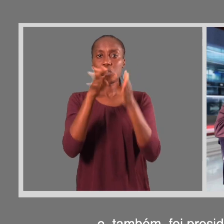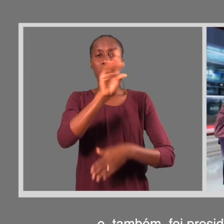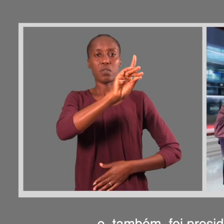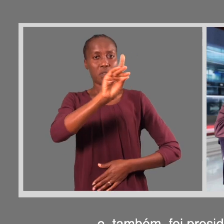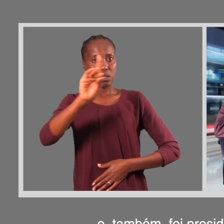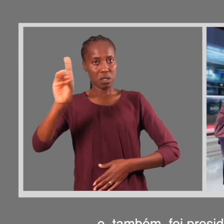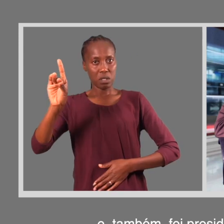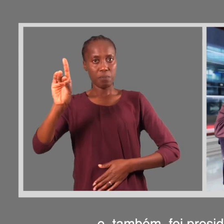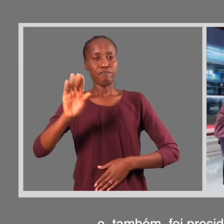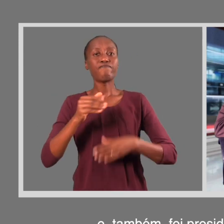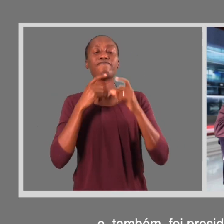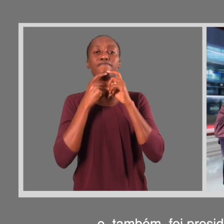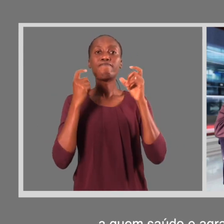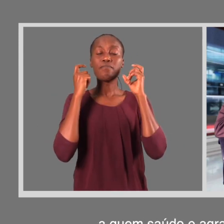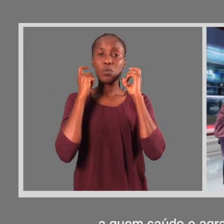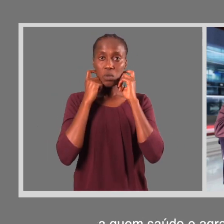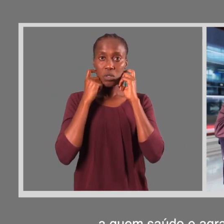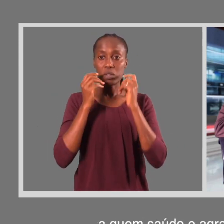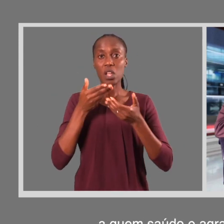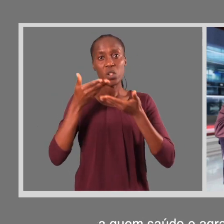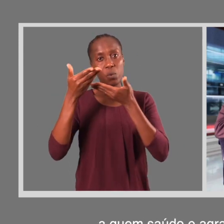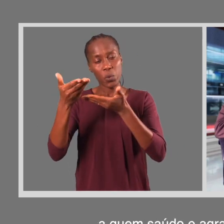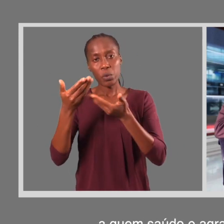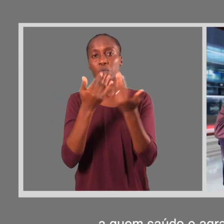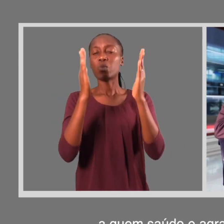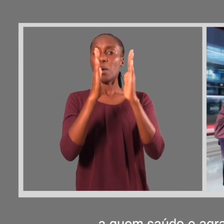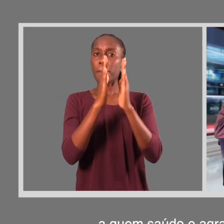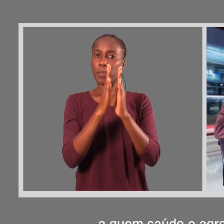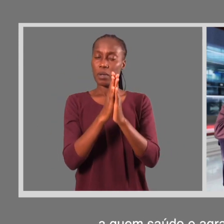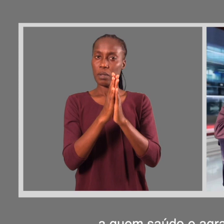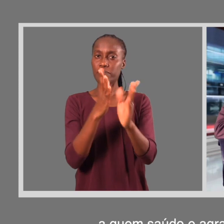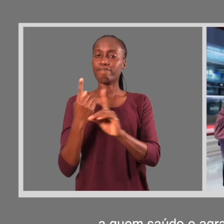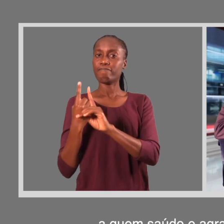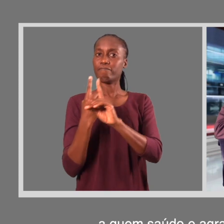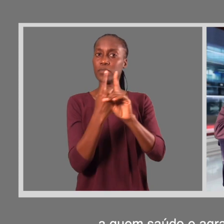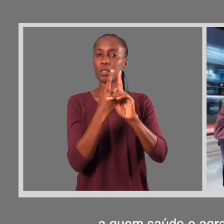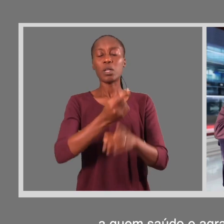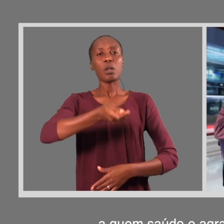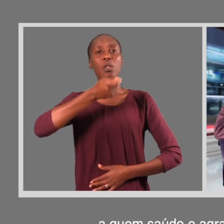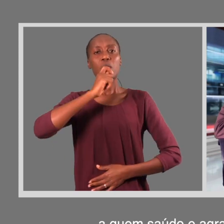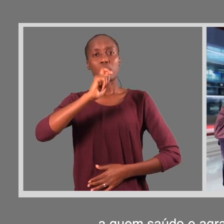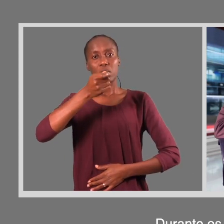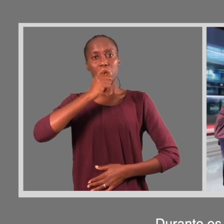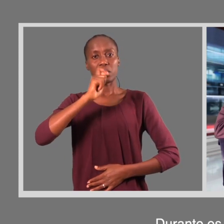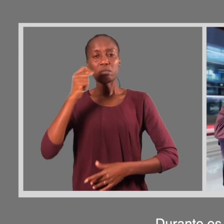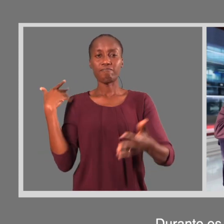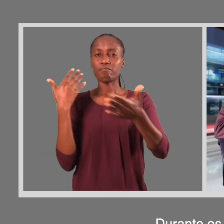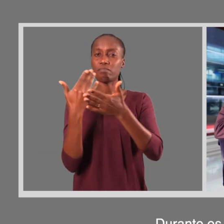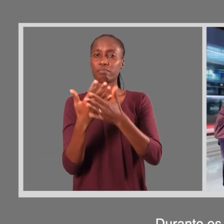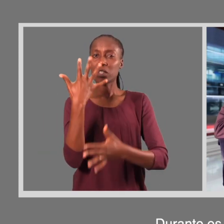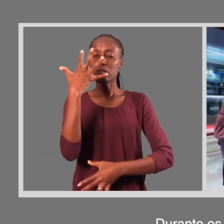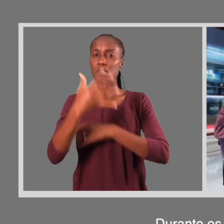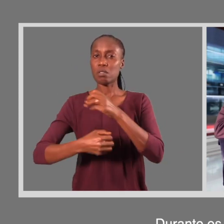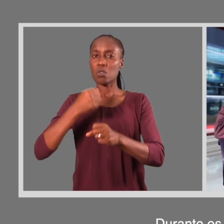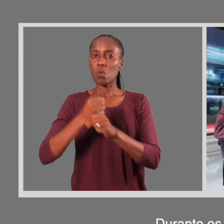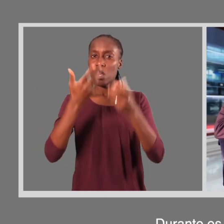Pessoas com Deficiência de Moçambique. A questão da saúde e agradecer por estar aqui na entrevista. Durante